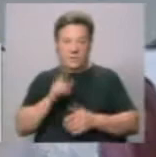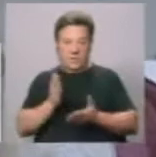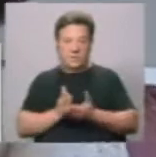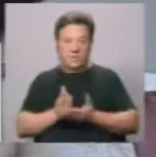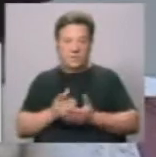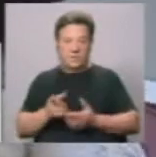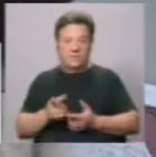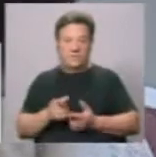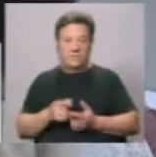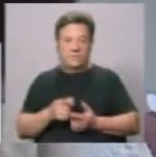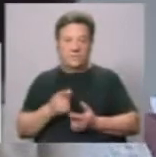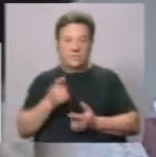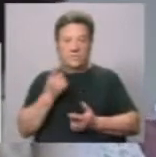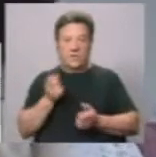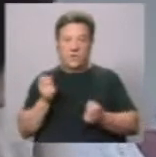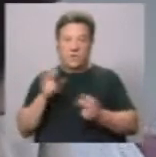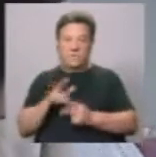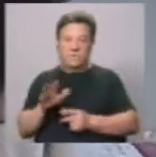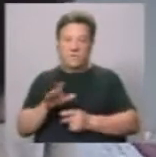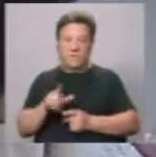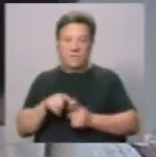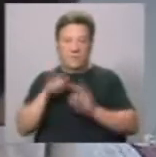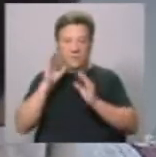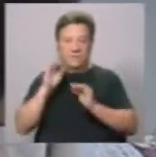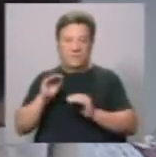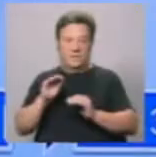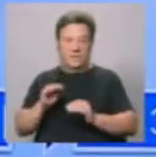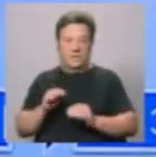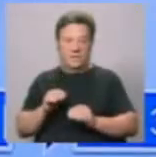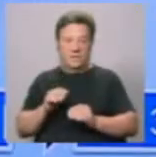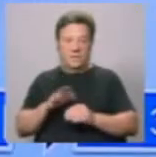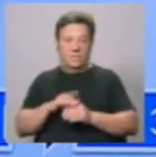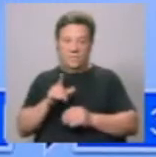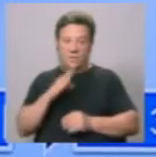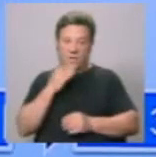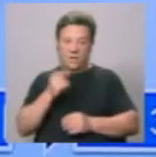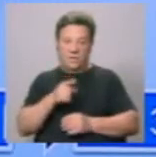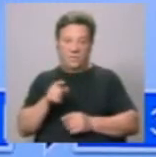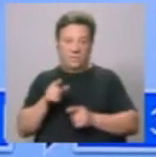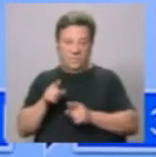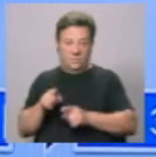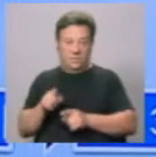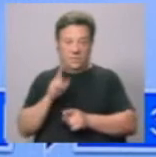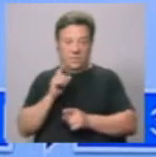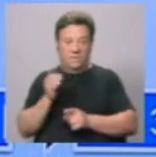escolas numa nova forma de ensinar, porque os alunos esses